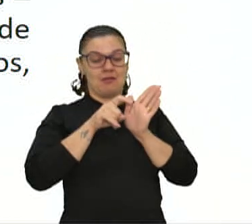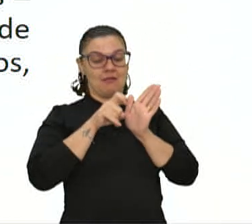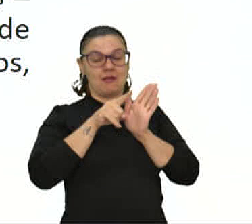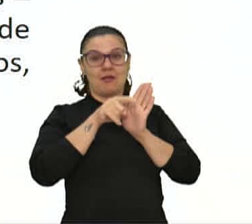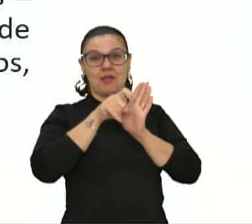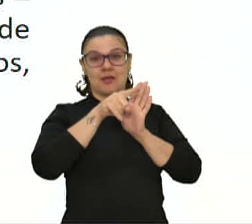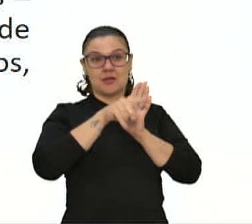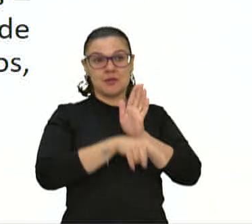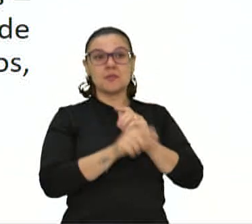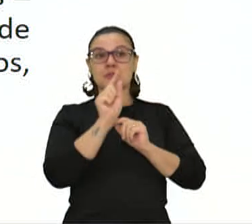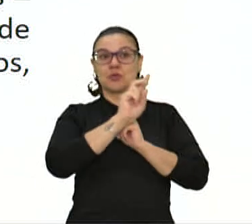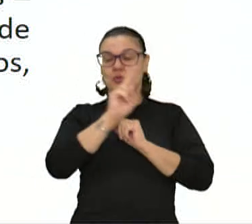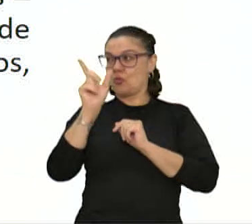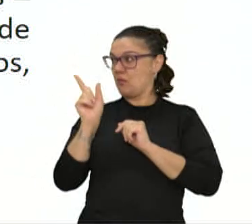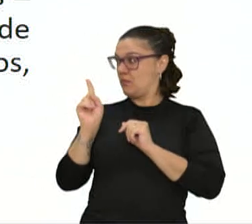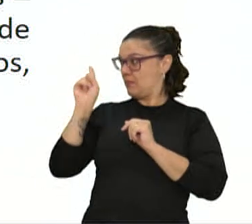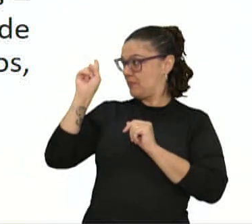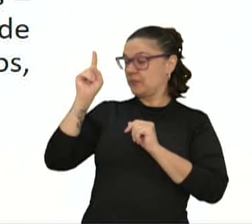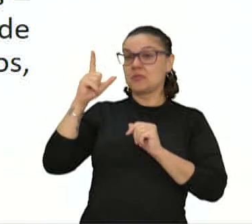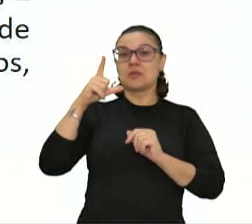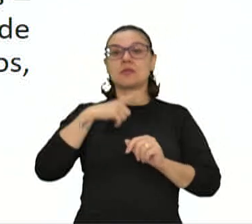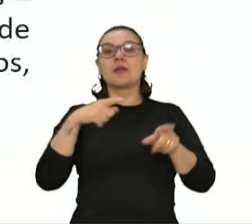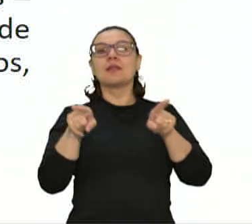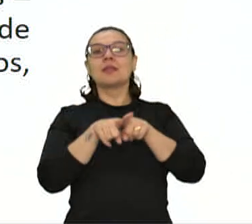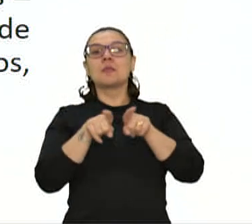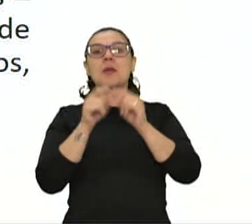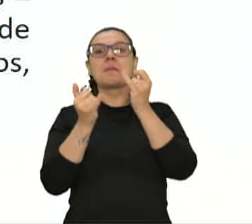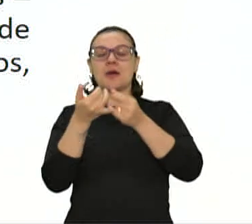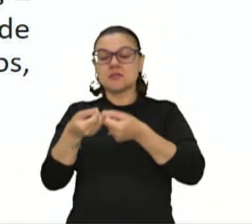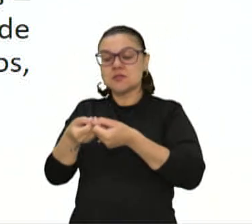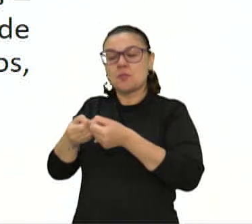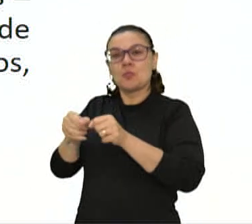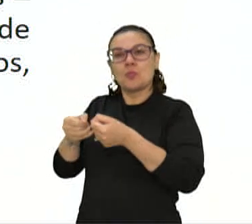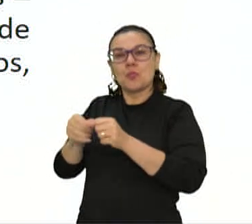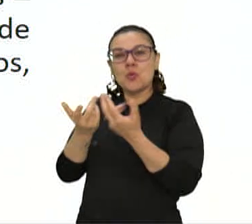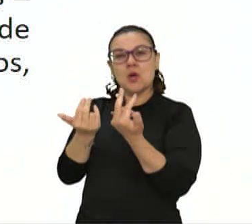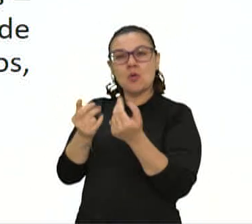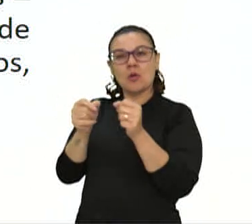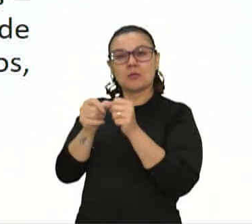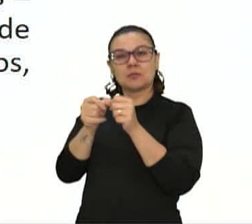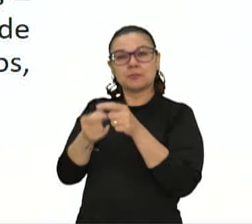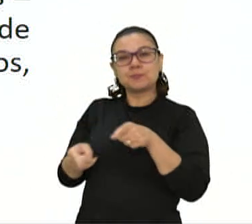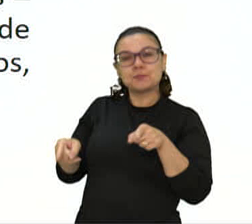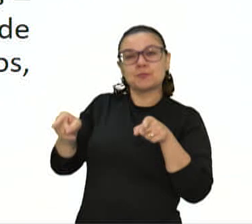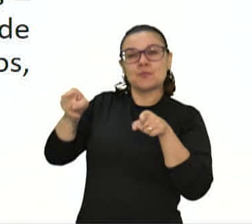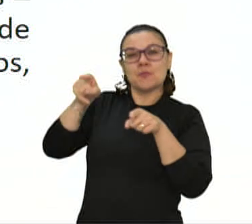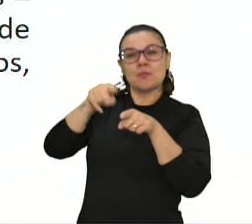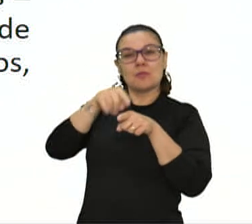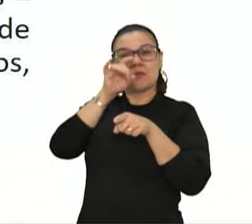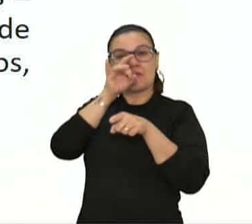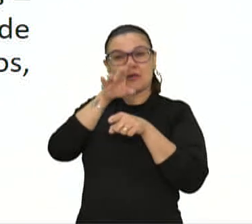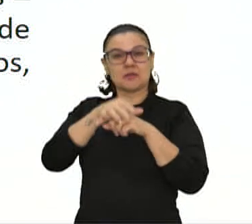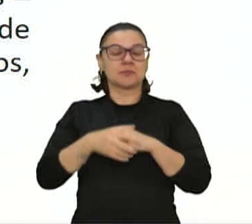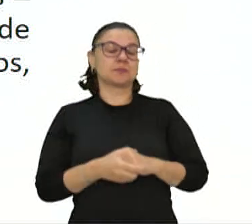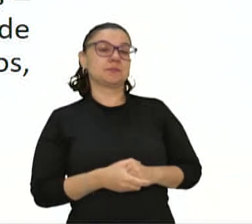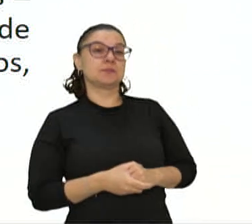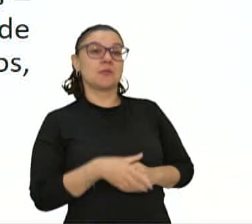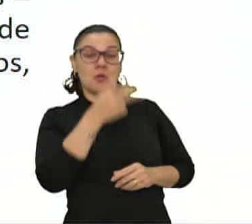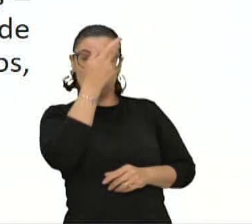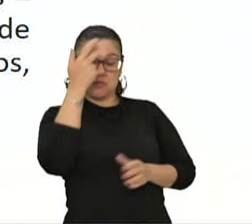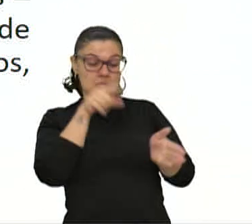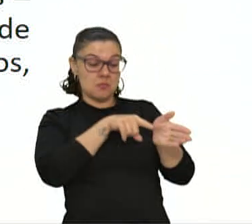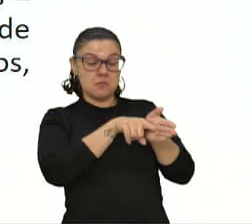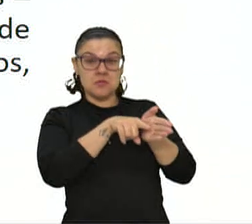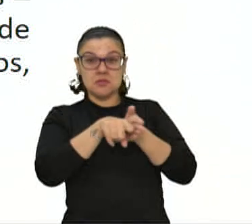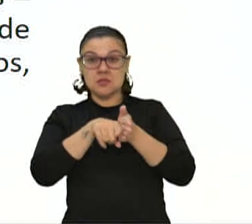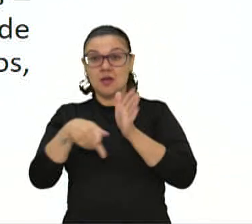Elysia clorotica, existe uma espécie de pulgão que realiza um processo semelhante, a fotossíntese. Quando os pesquisadores